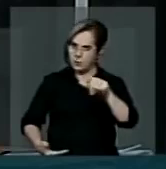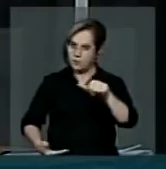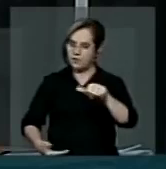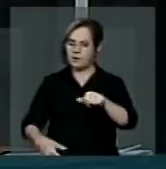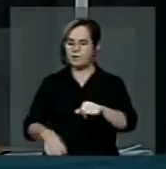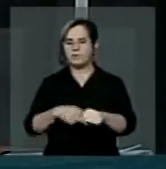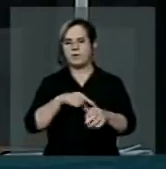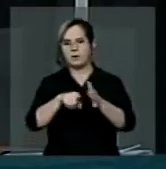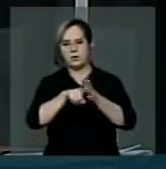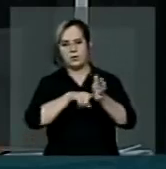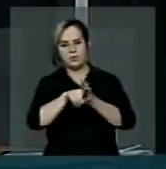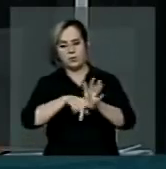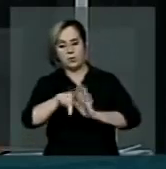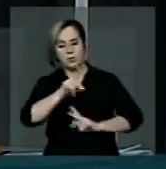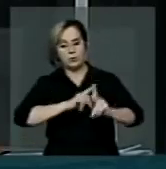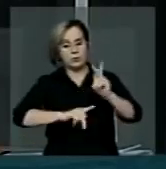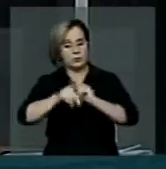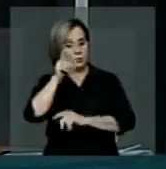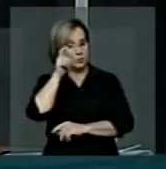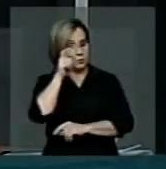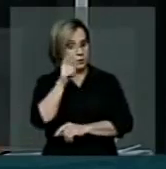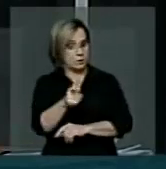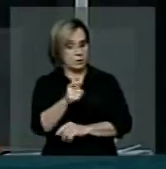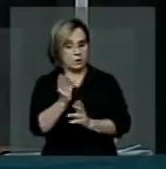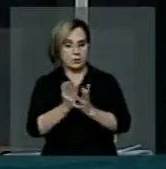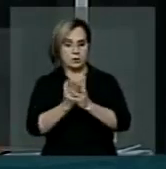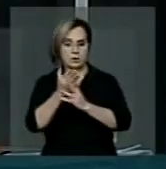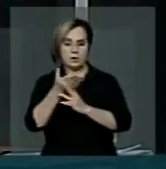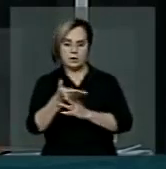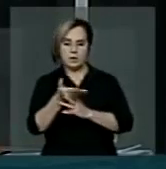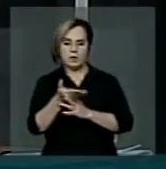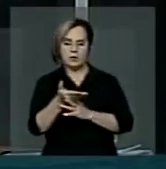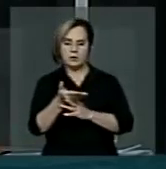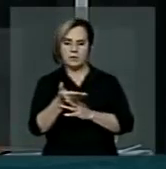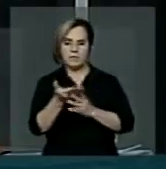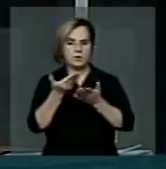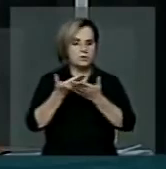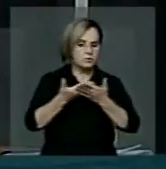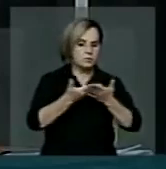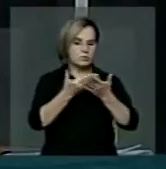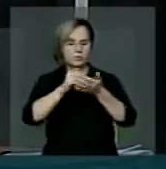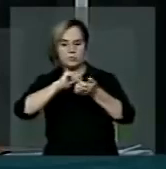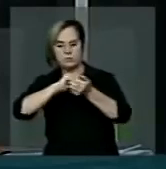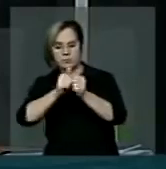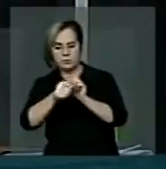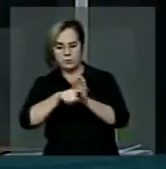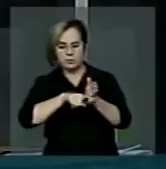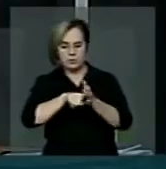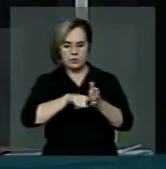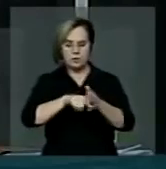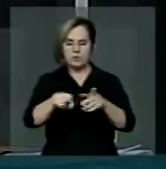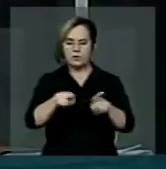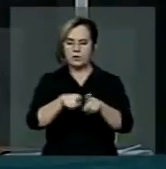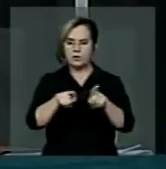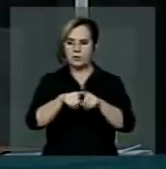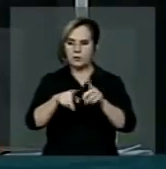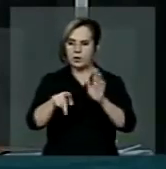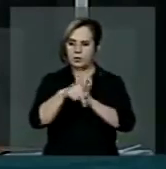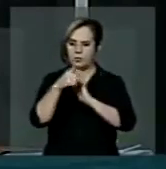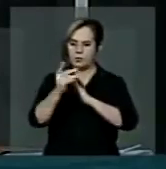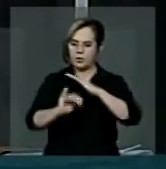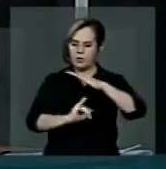consultar os povos interessados por meio de procedimentos adequados e, em particular, de suas